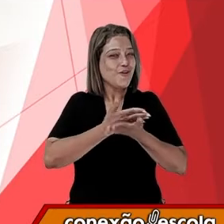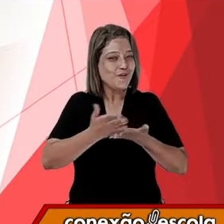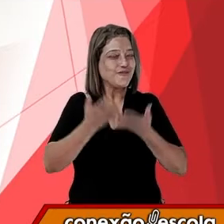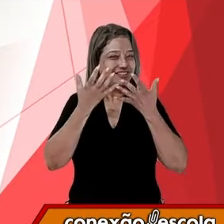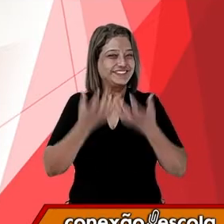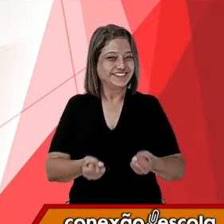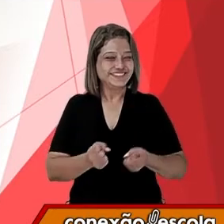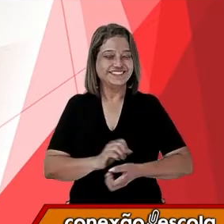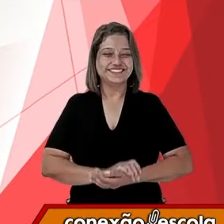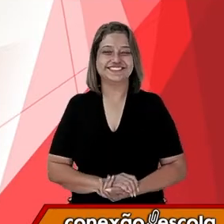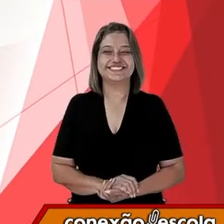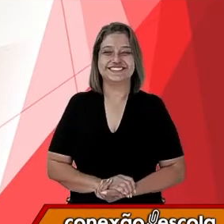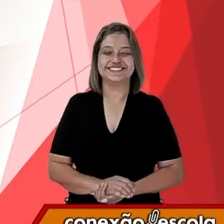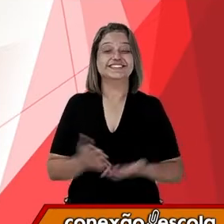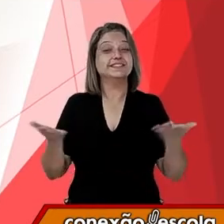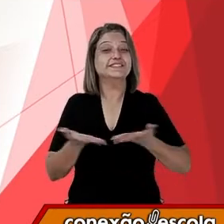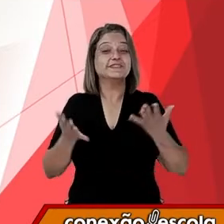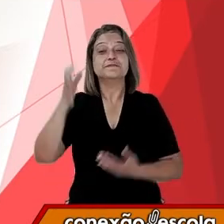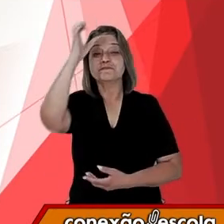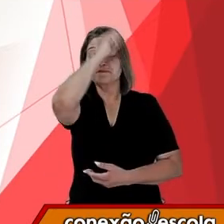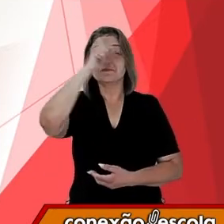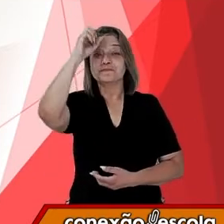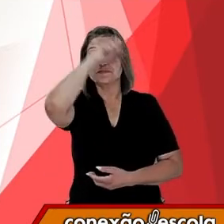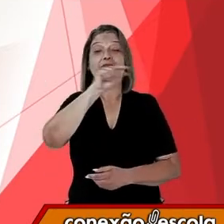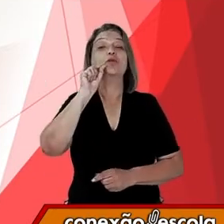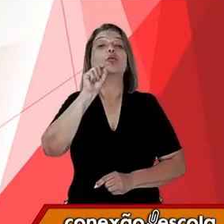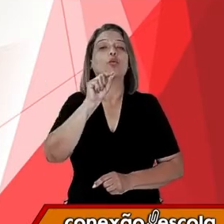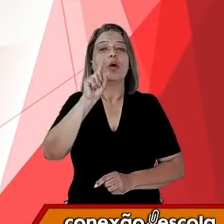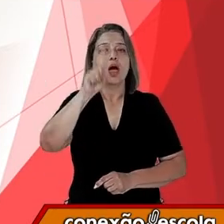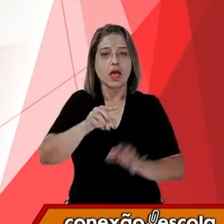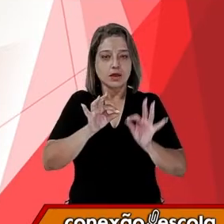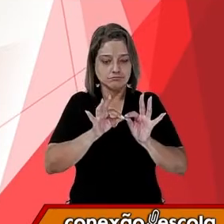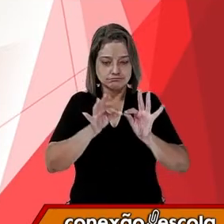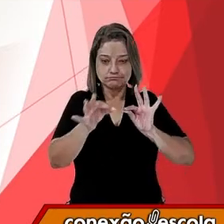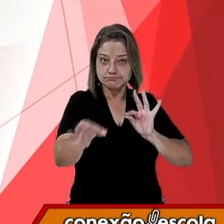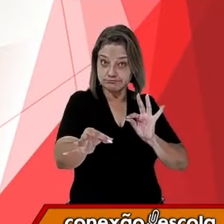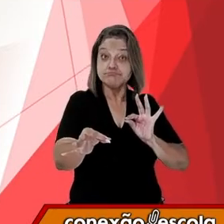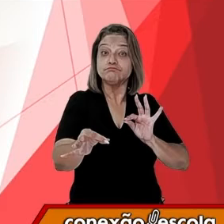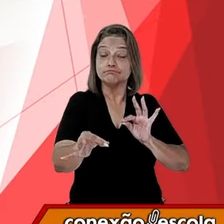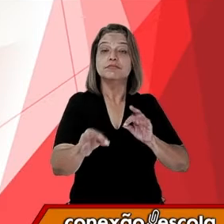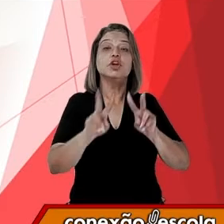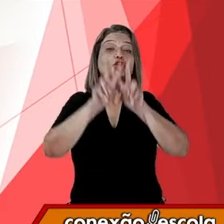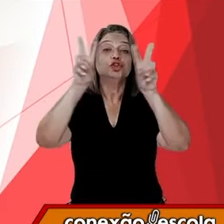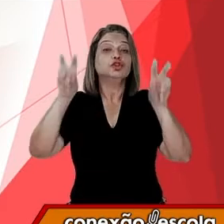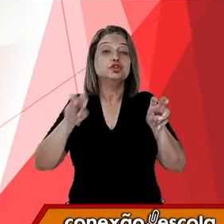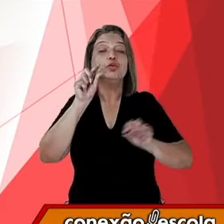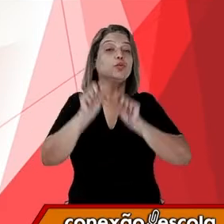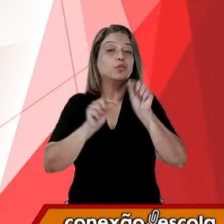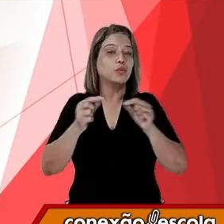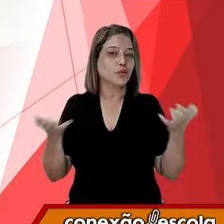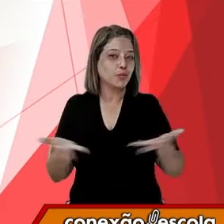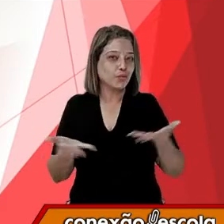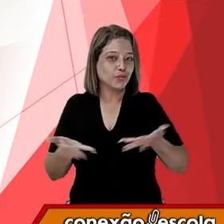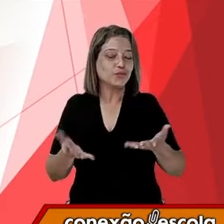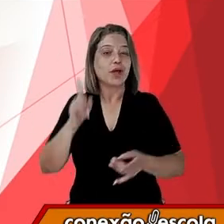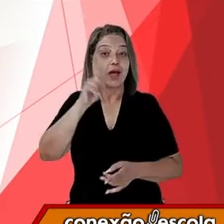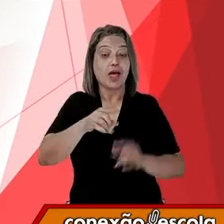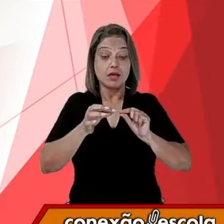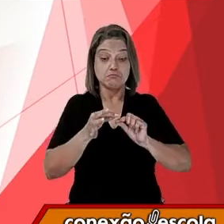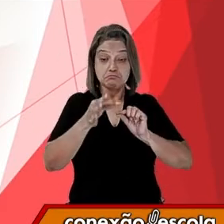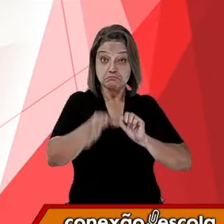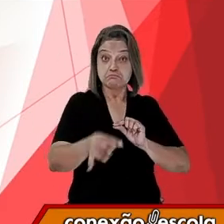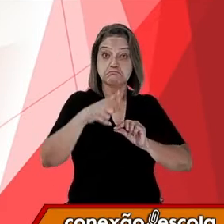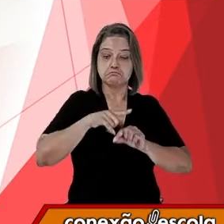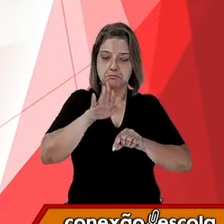nossa aula? Hoje vamos aprender sobre medidas e o título da nossa aula é